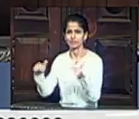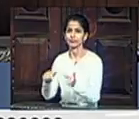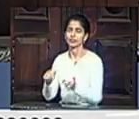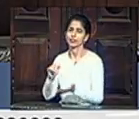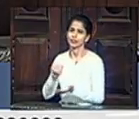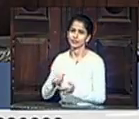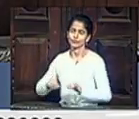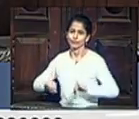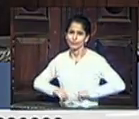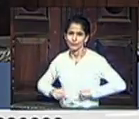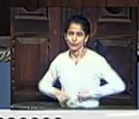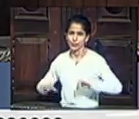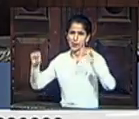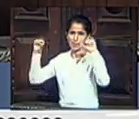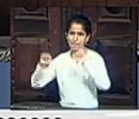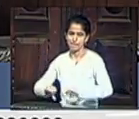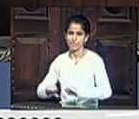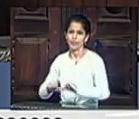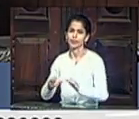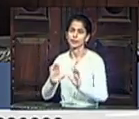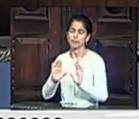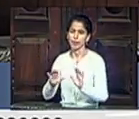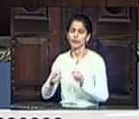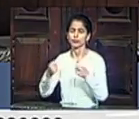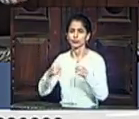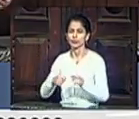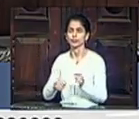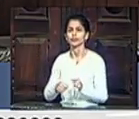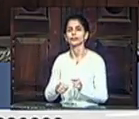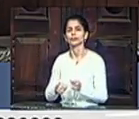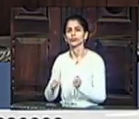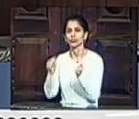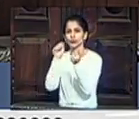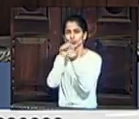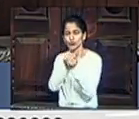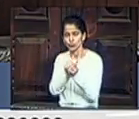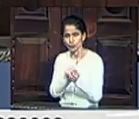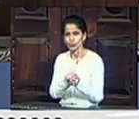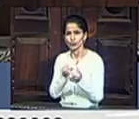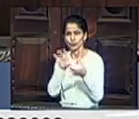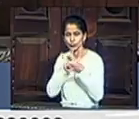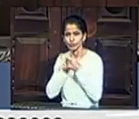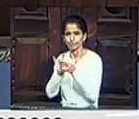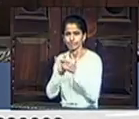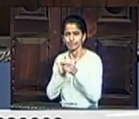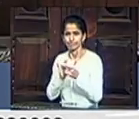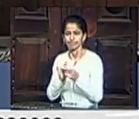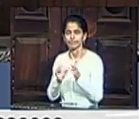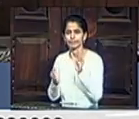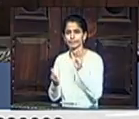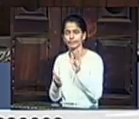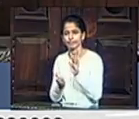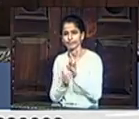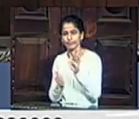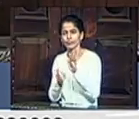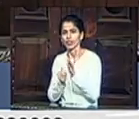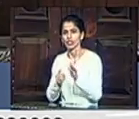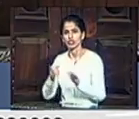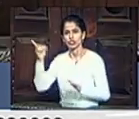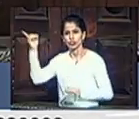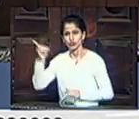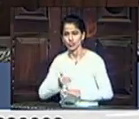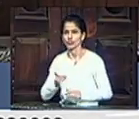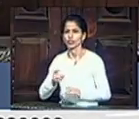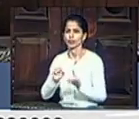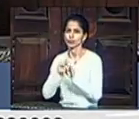gente, por exemplo, não rechaçasse de forma unânime qualquer retirada de benefício